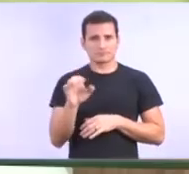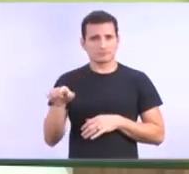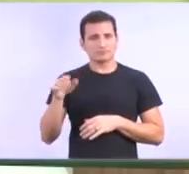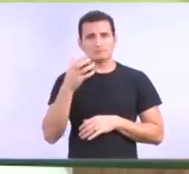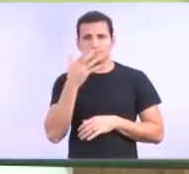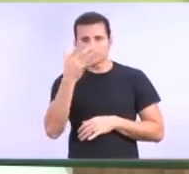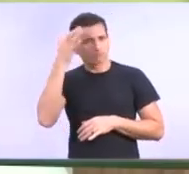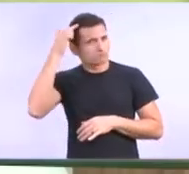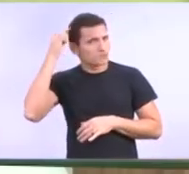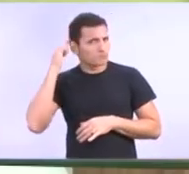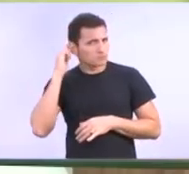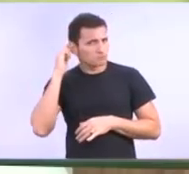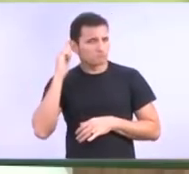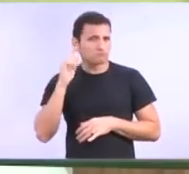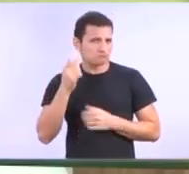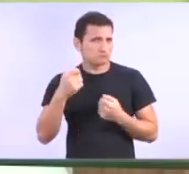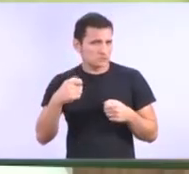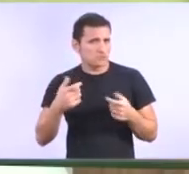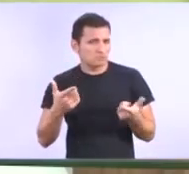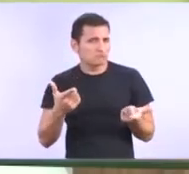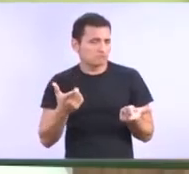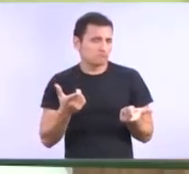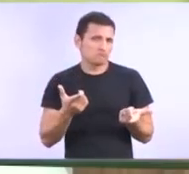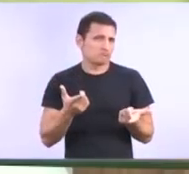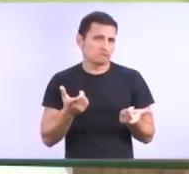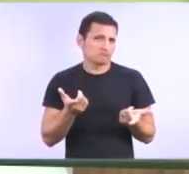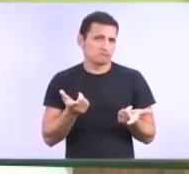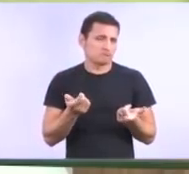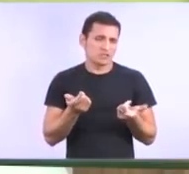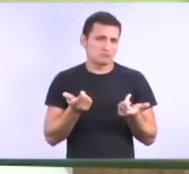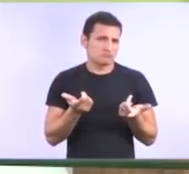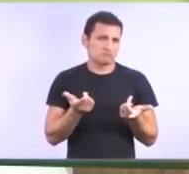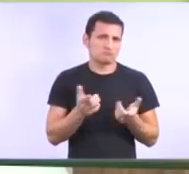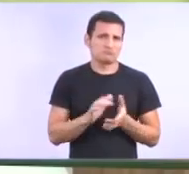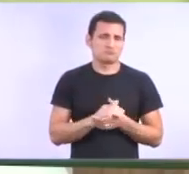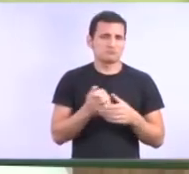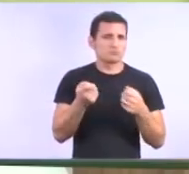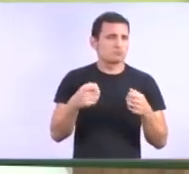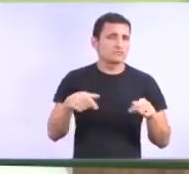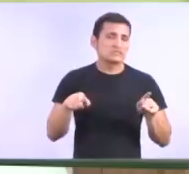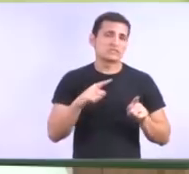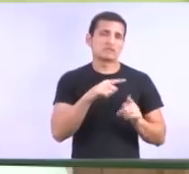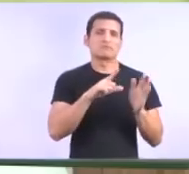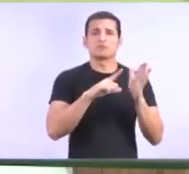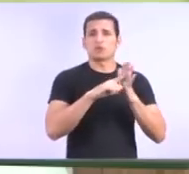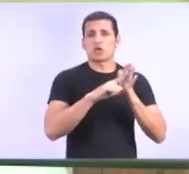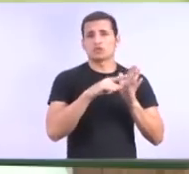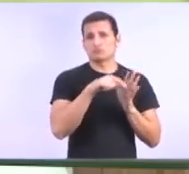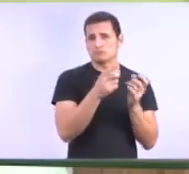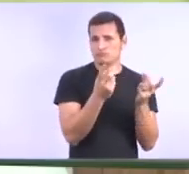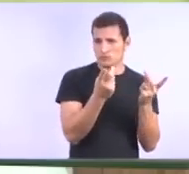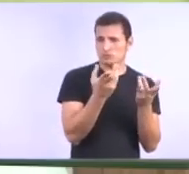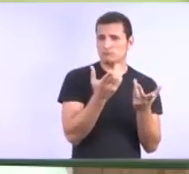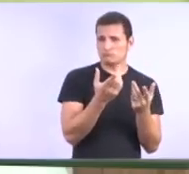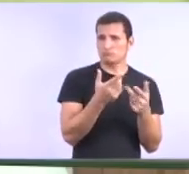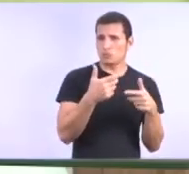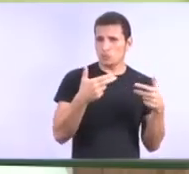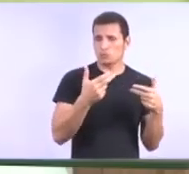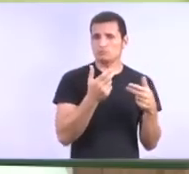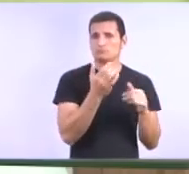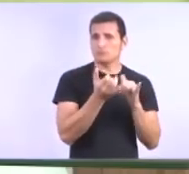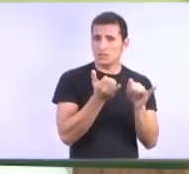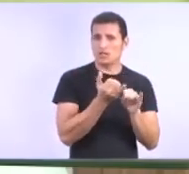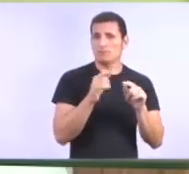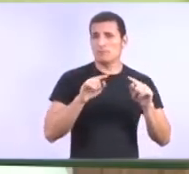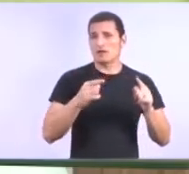é necessário? Bom, pode não ser para uma loja que está vendendo produtos na internet, mas se você imaginar um